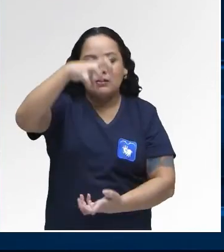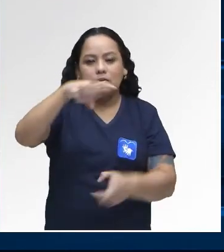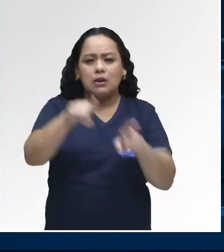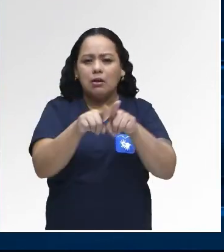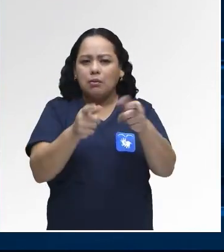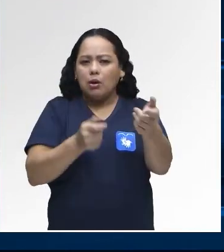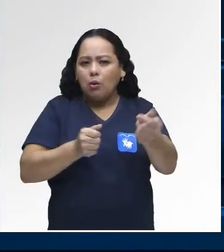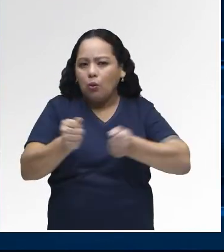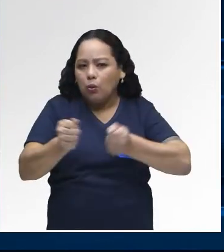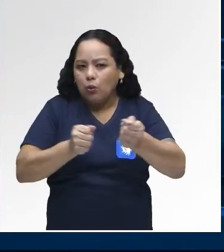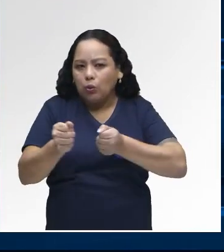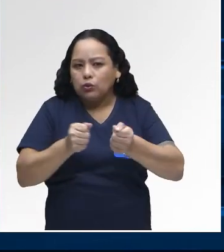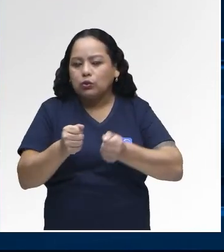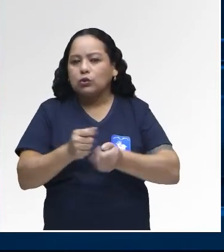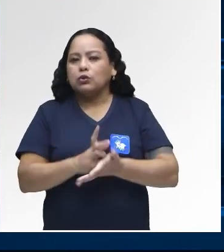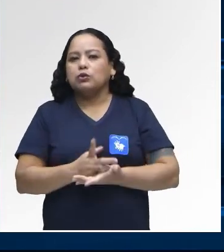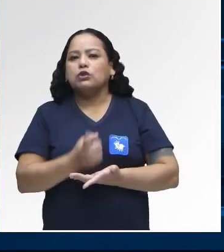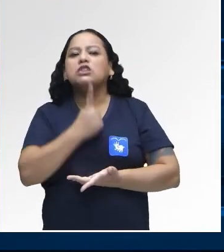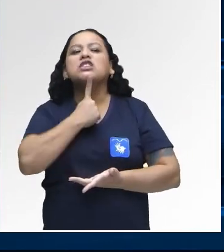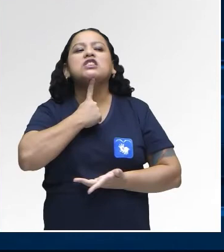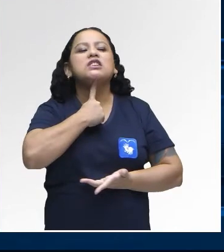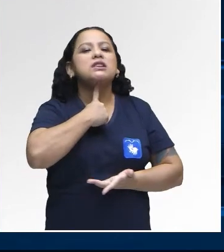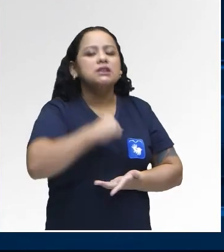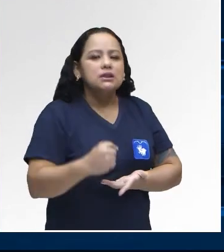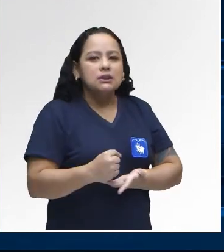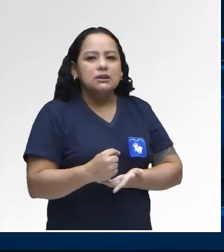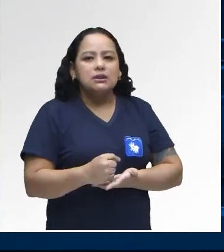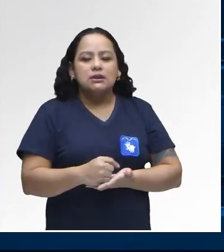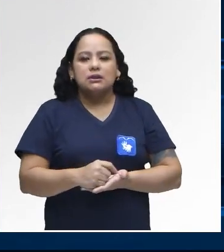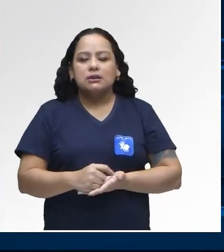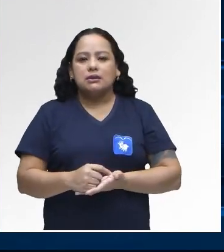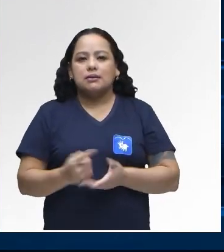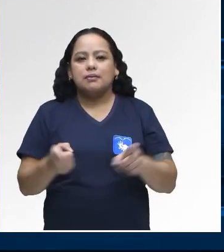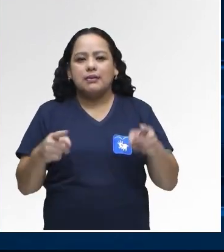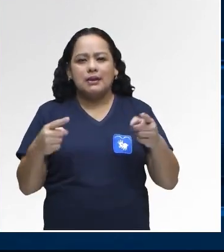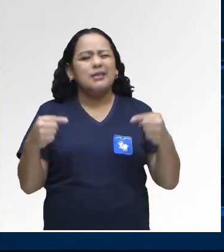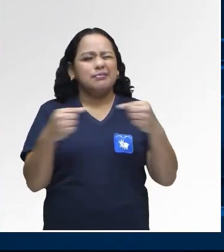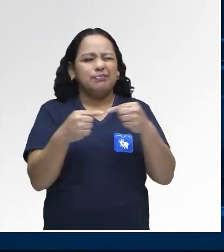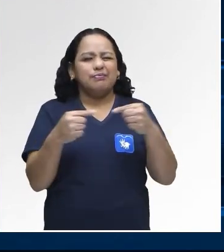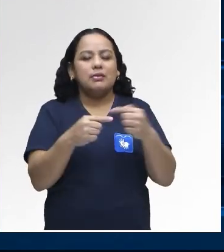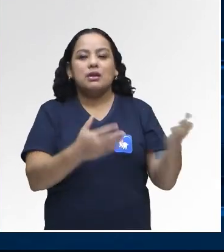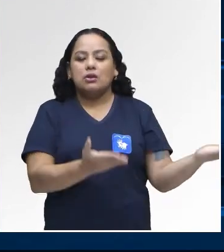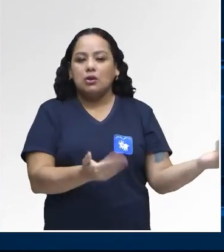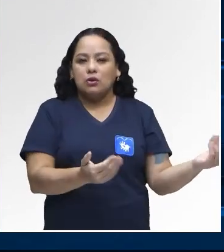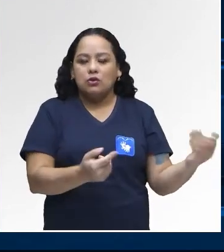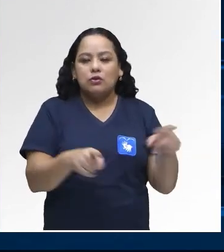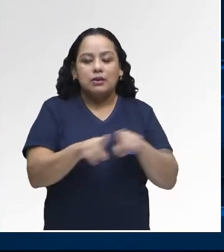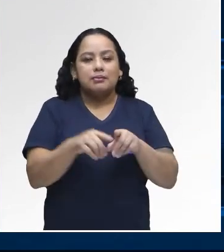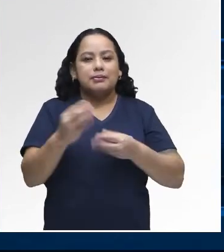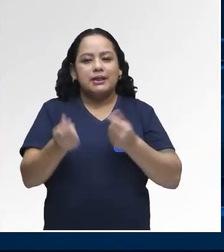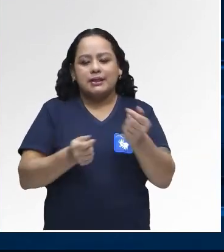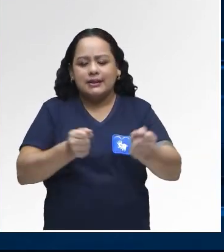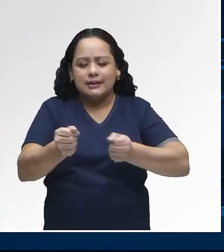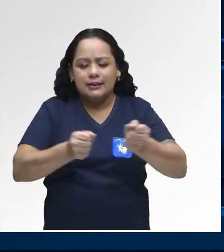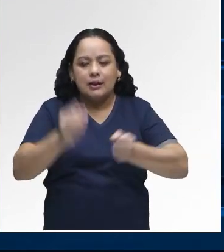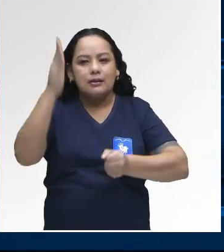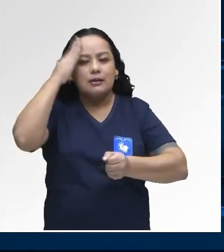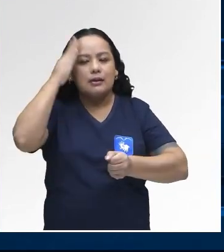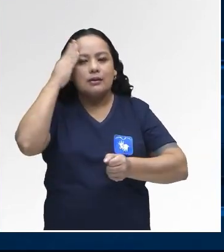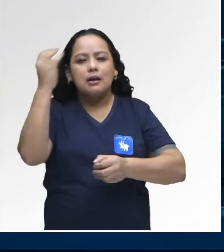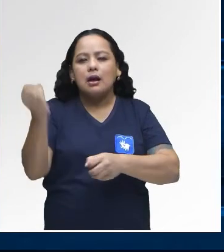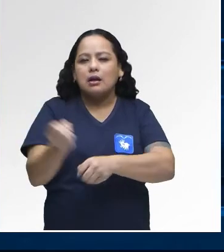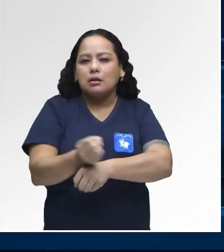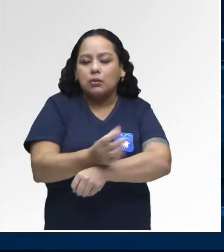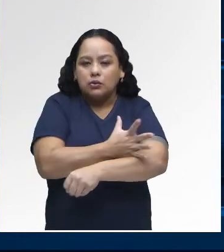da impulsividade, isso aqui é bastante relacionado com os jovens. Então, saber controlar o seu lado